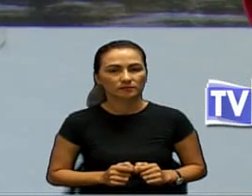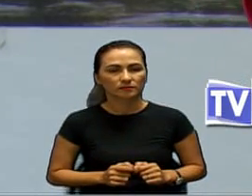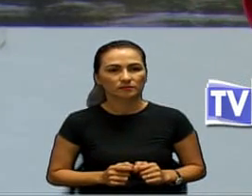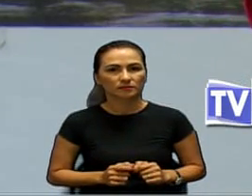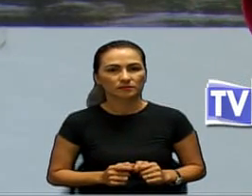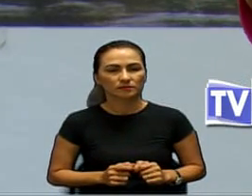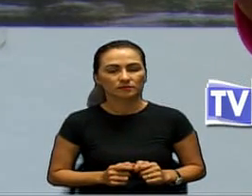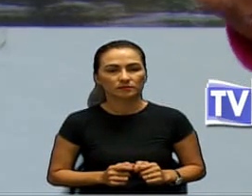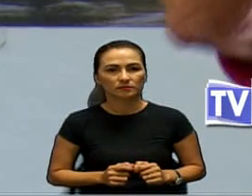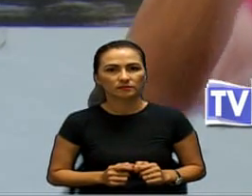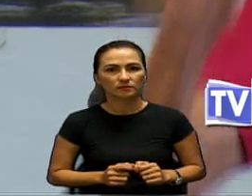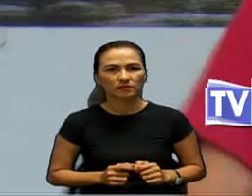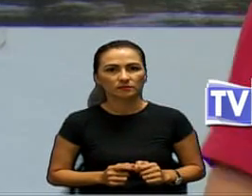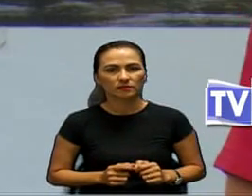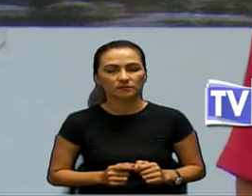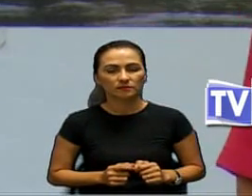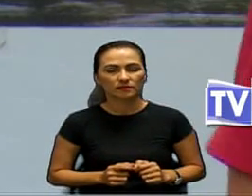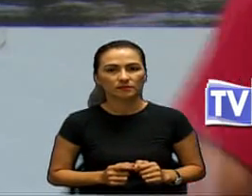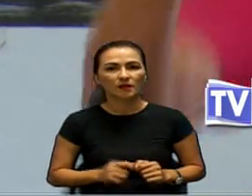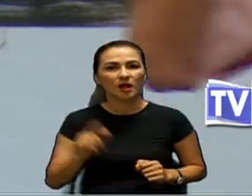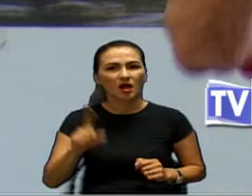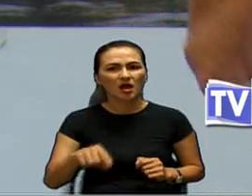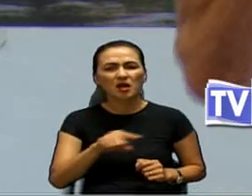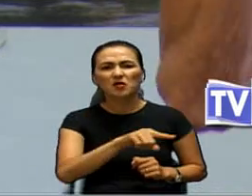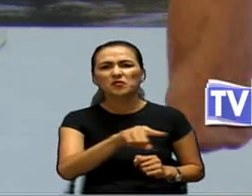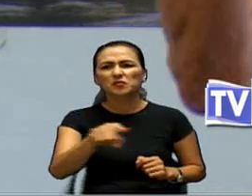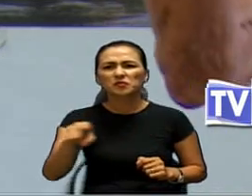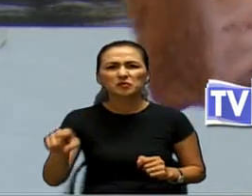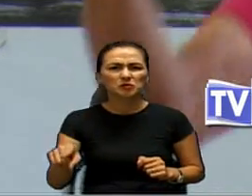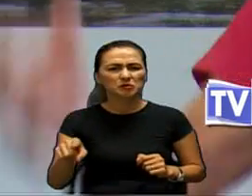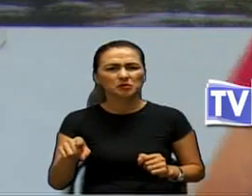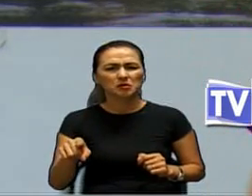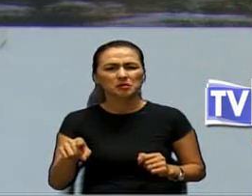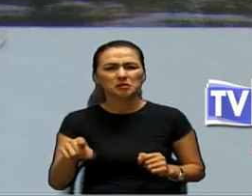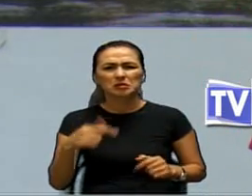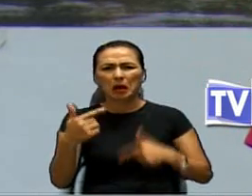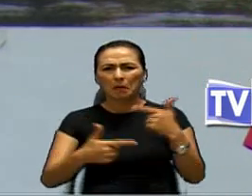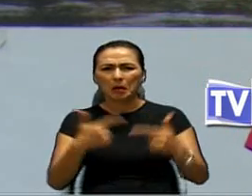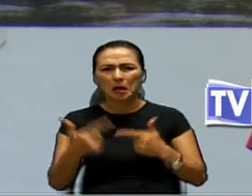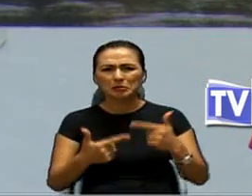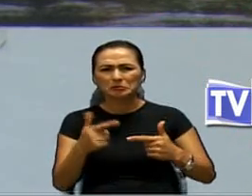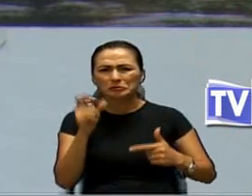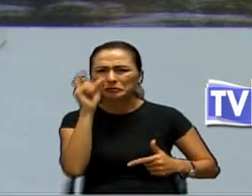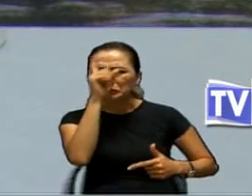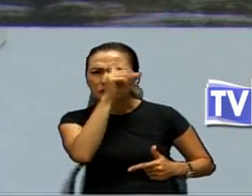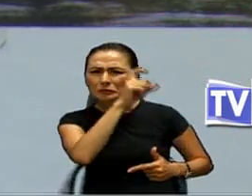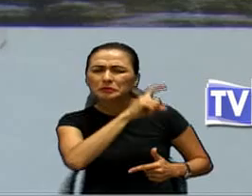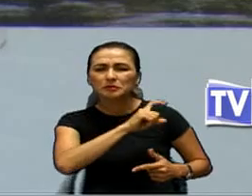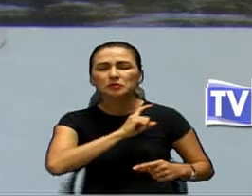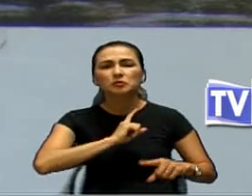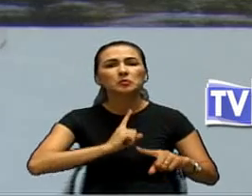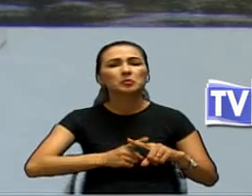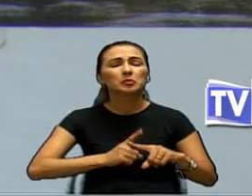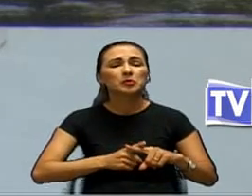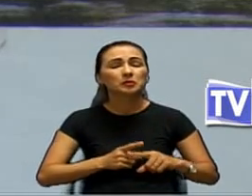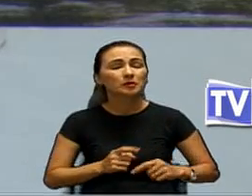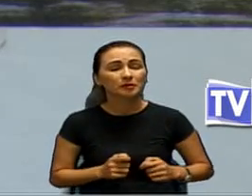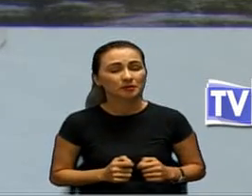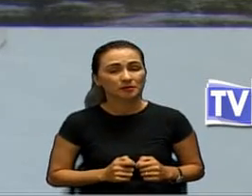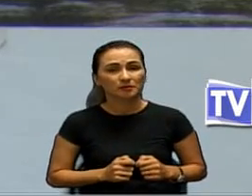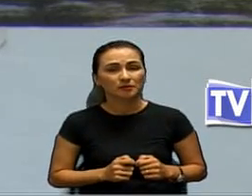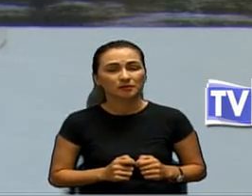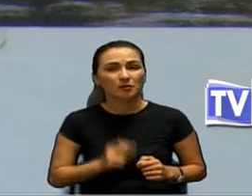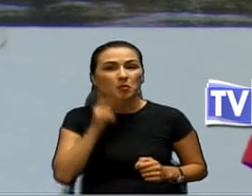primeiro degrau da escada política, o mais espinhoso, por estares ligados